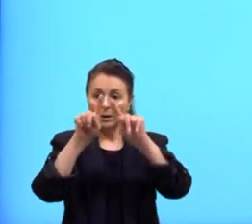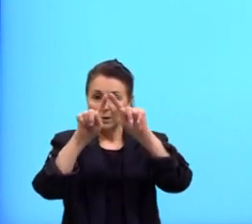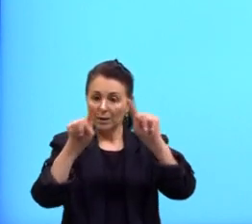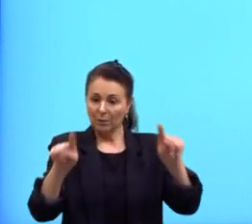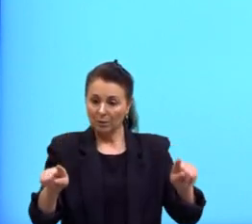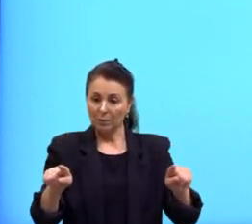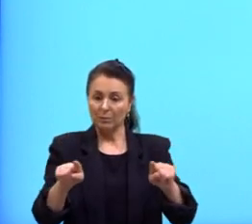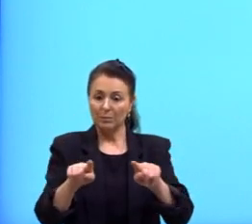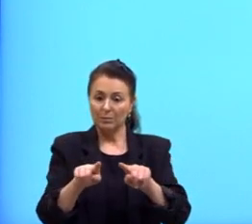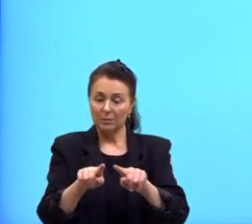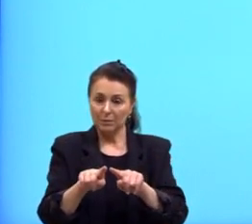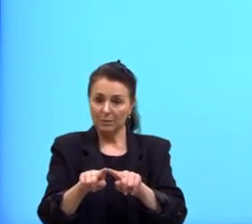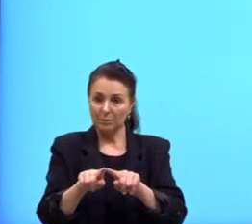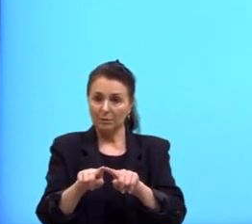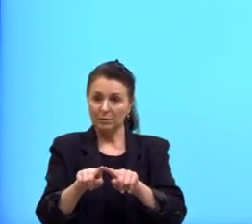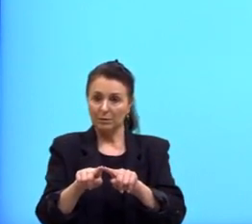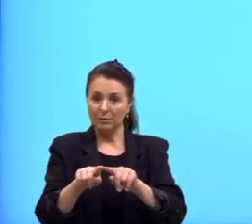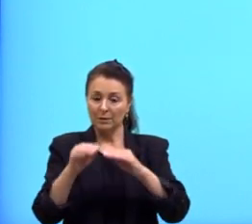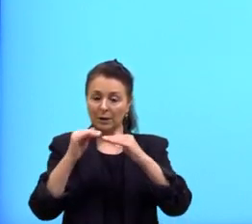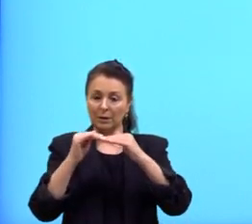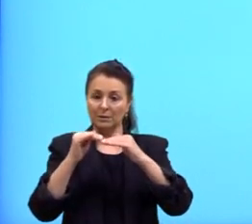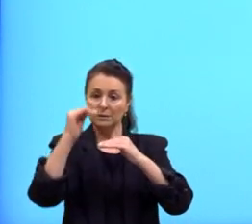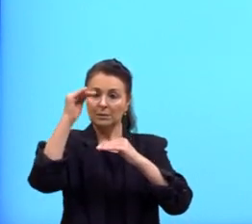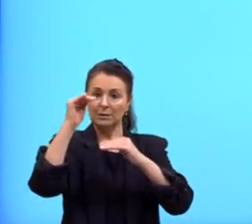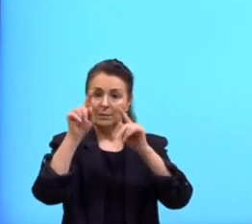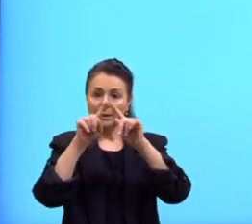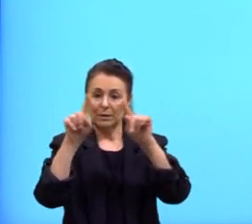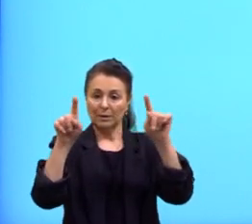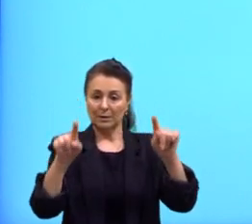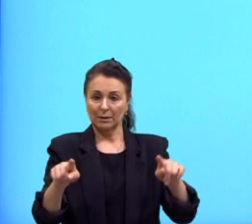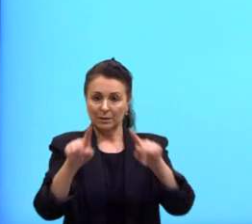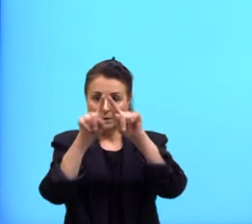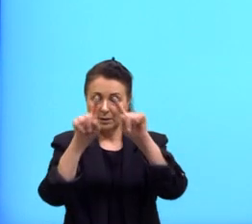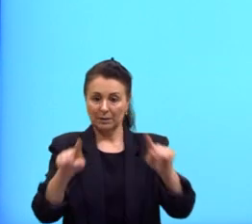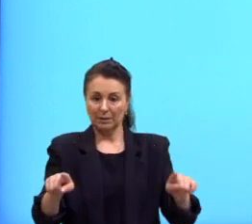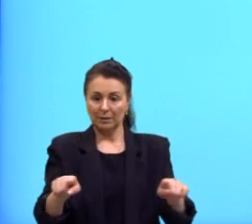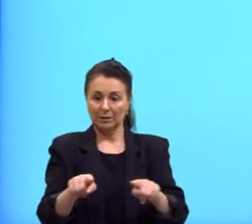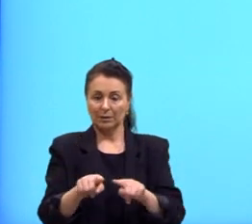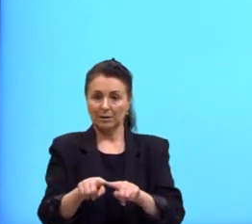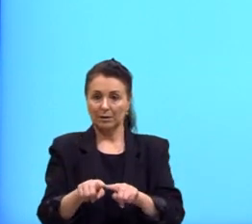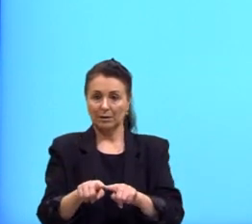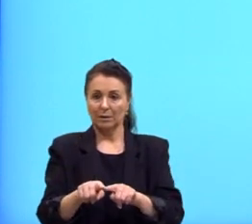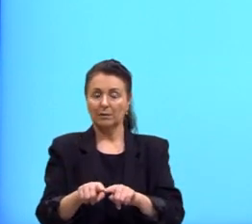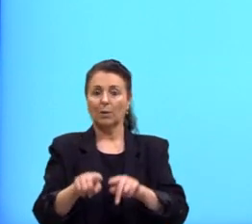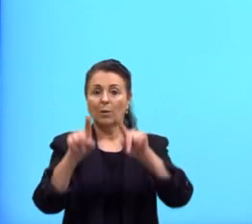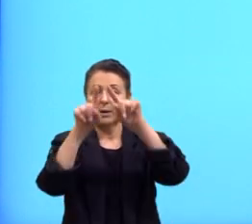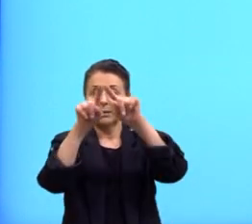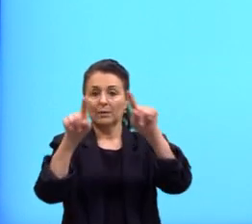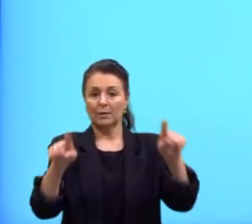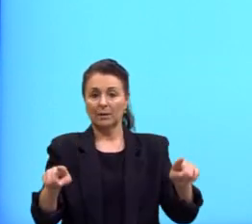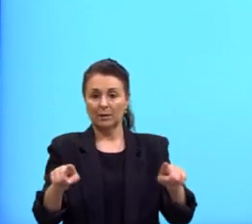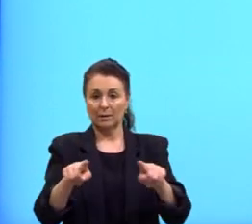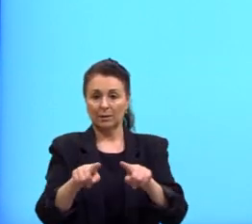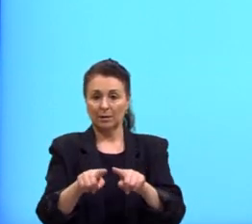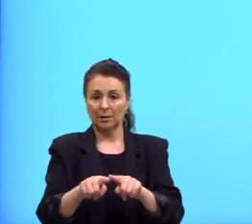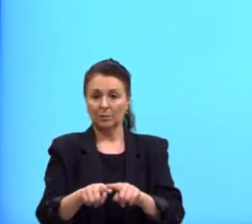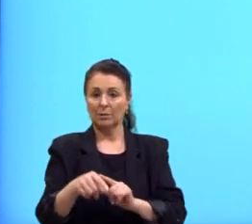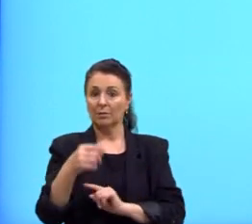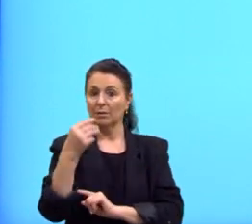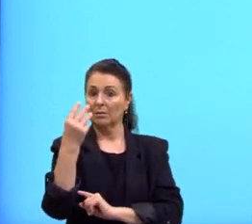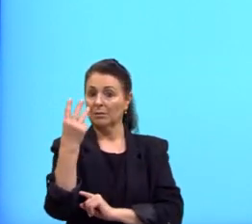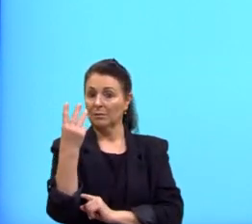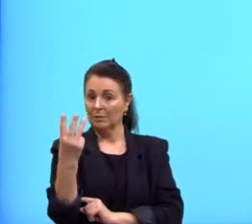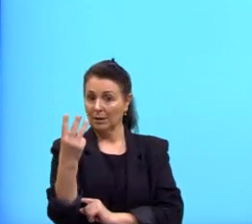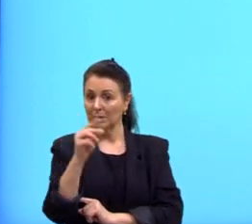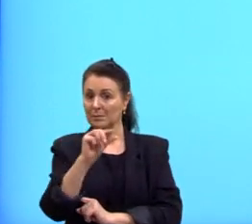nós formamos lá no topo da figura e nós sabemos que triângulo equilátero possui três lados de